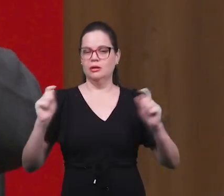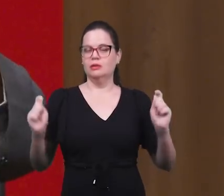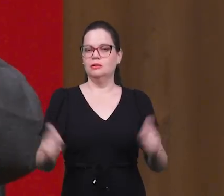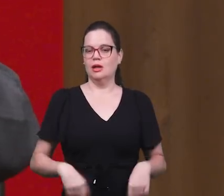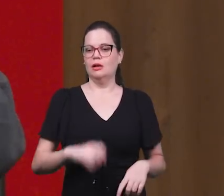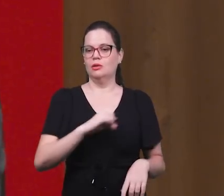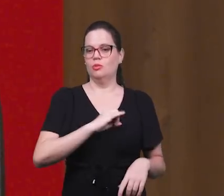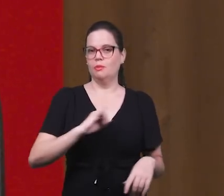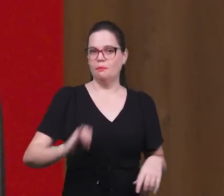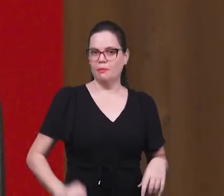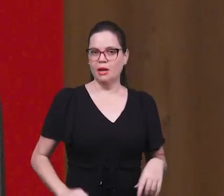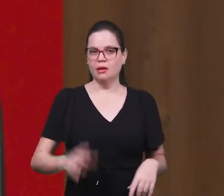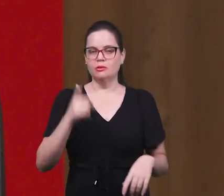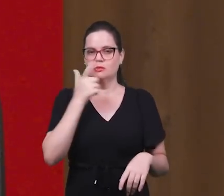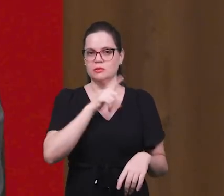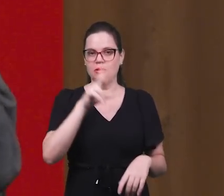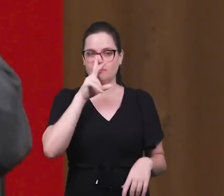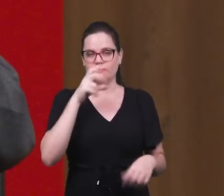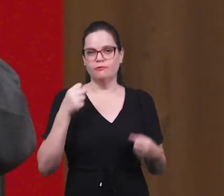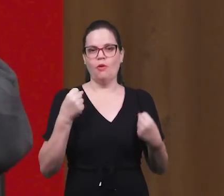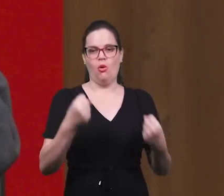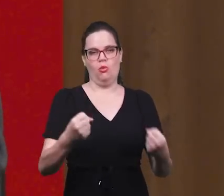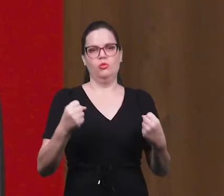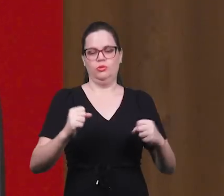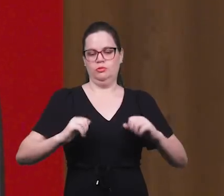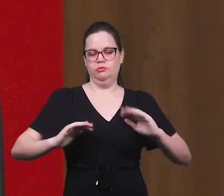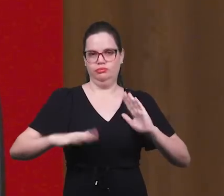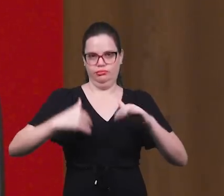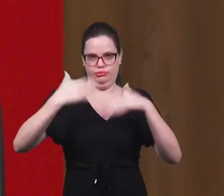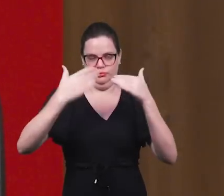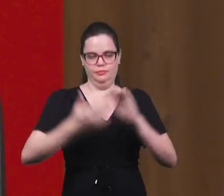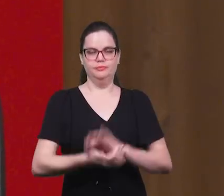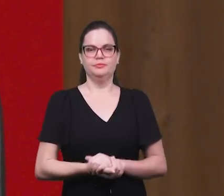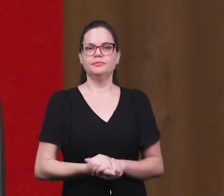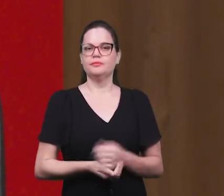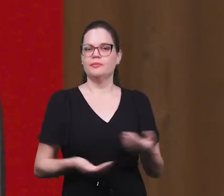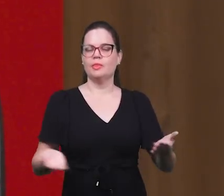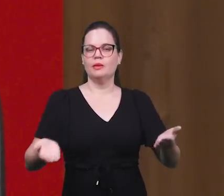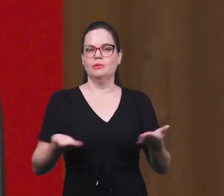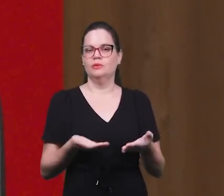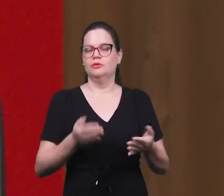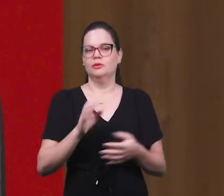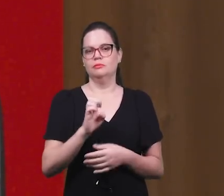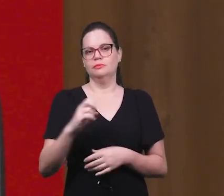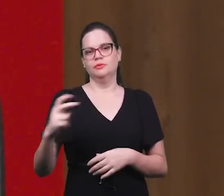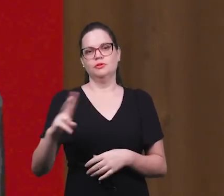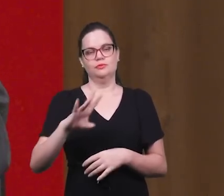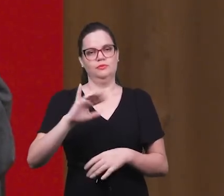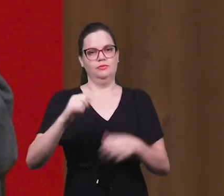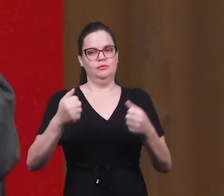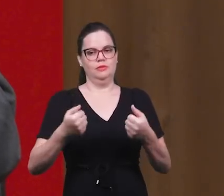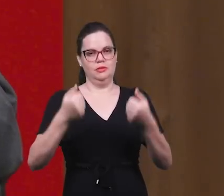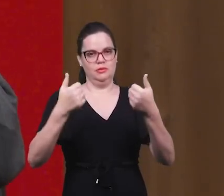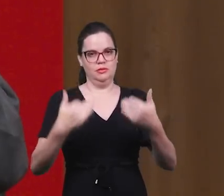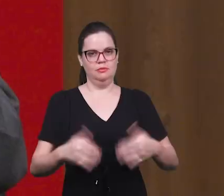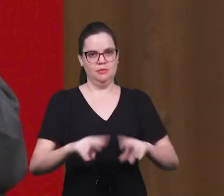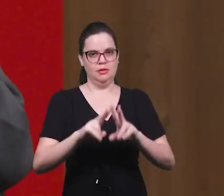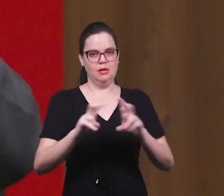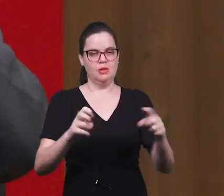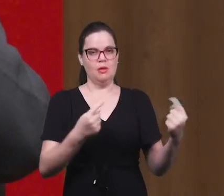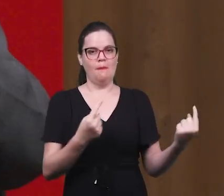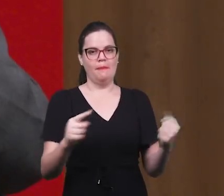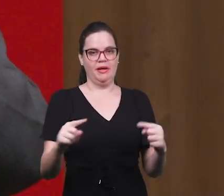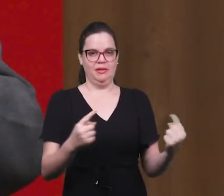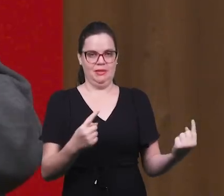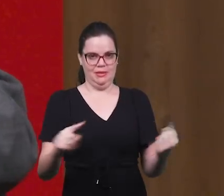império fosse fortalecido. Neste episódio de hoje, nós estaremos falando a respeito das perseguições. Nós